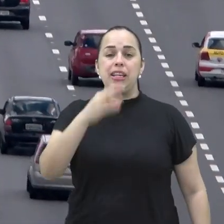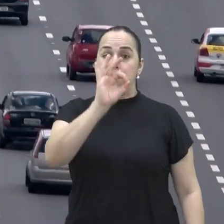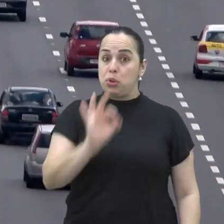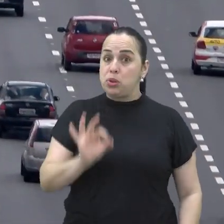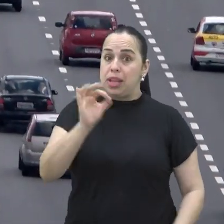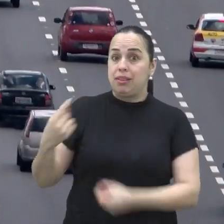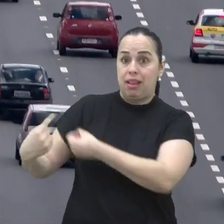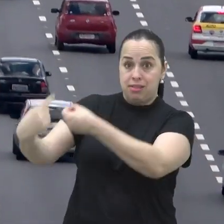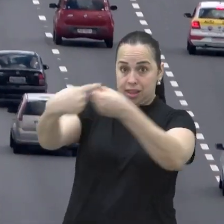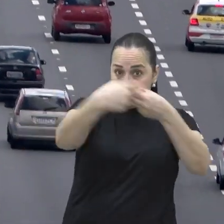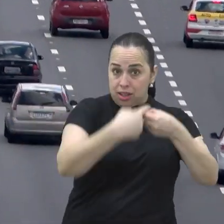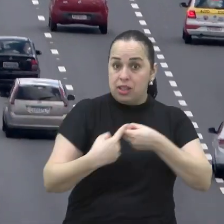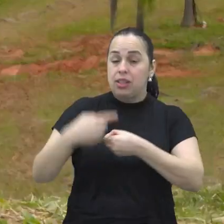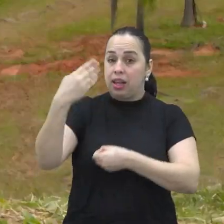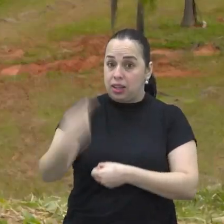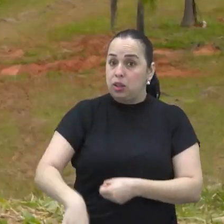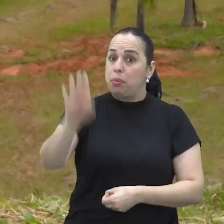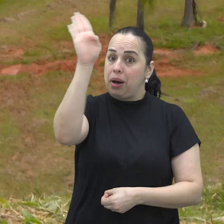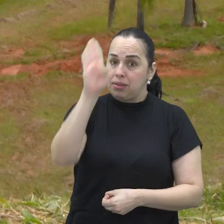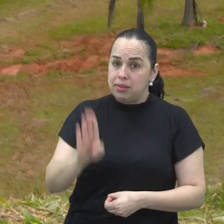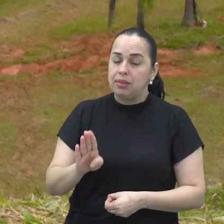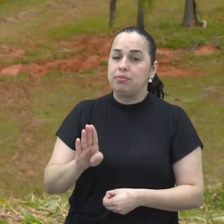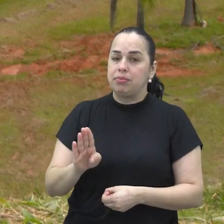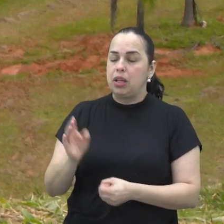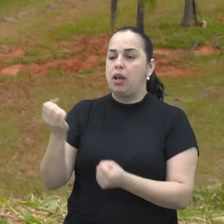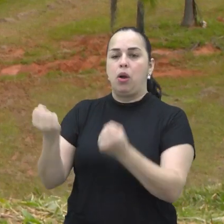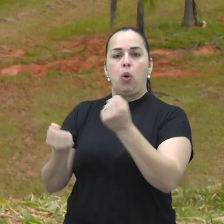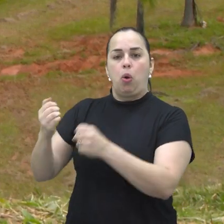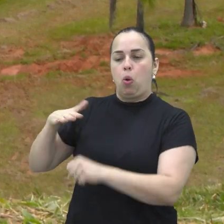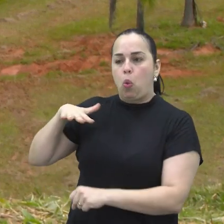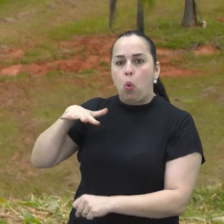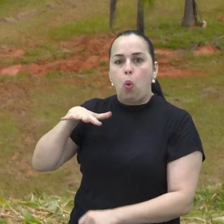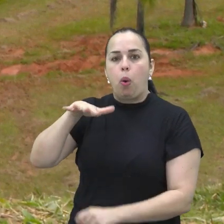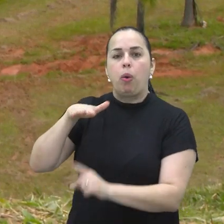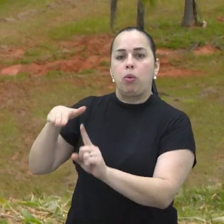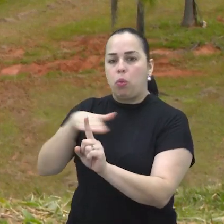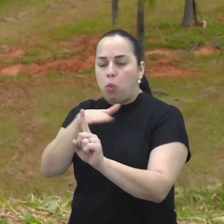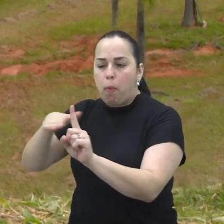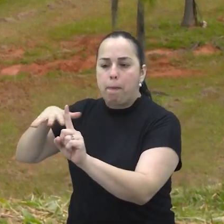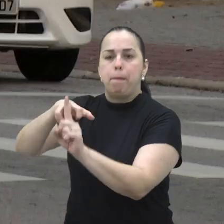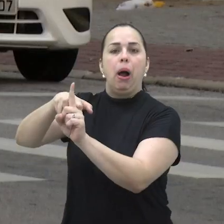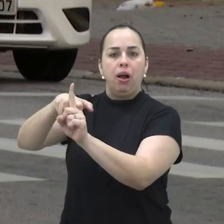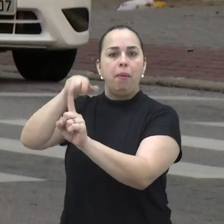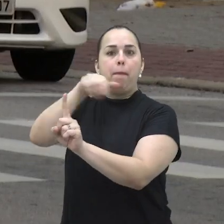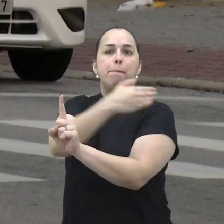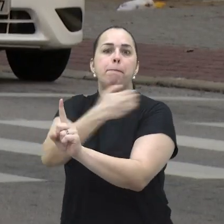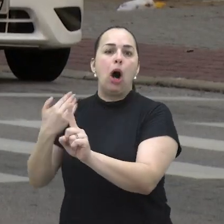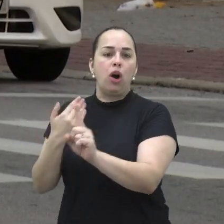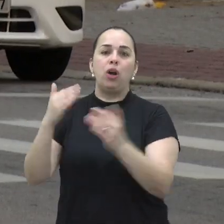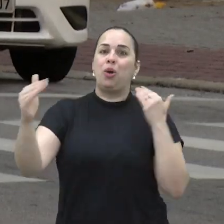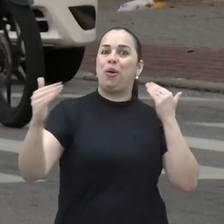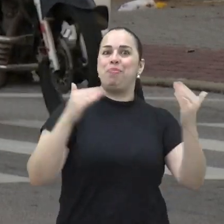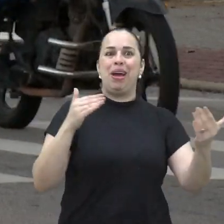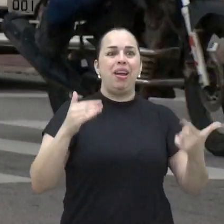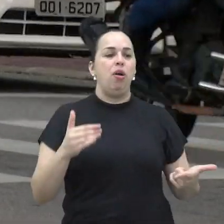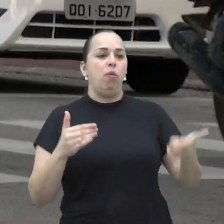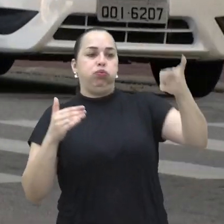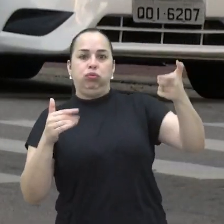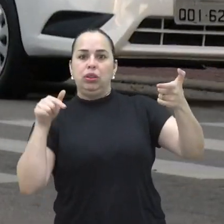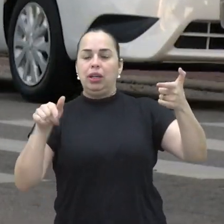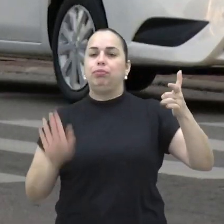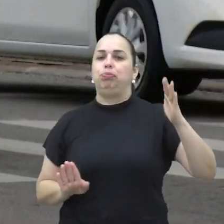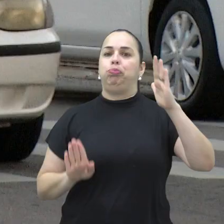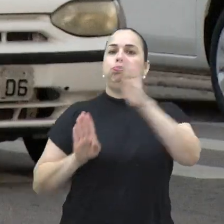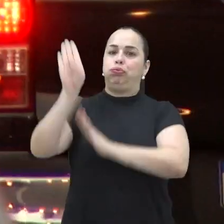73% dos municípios brasileiros, o trânsito mata mais que as armas de fogo. Educação pode ser o caminho